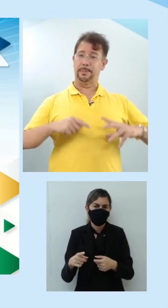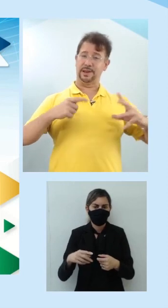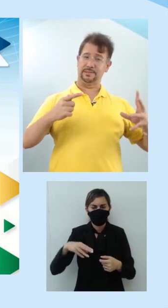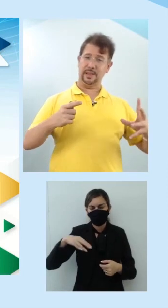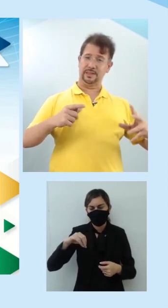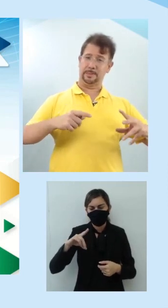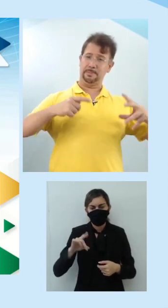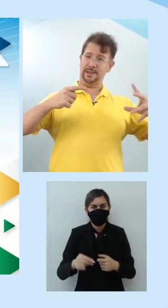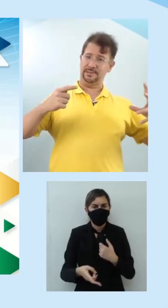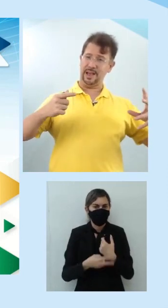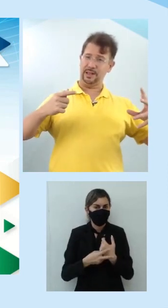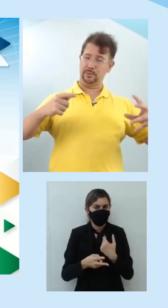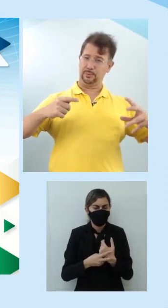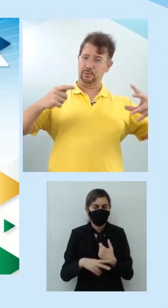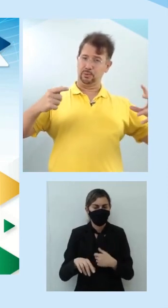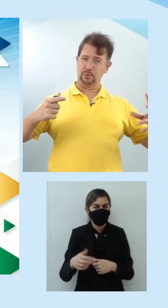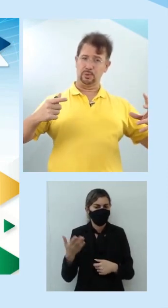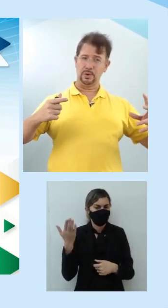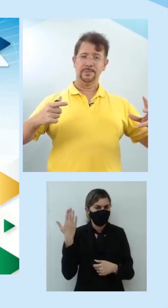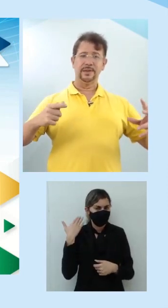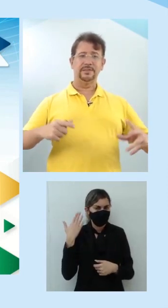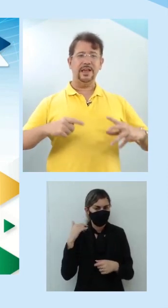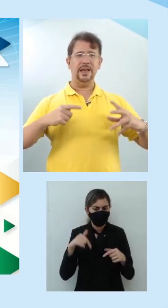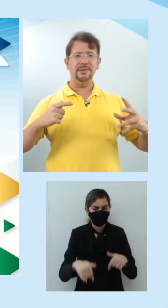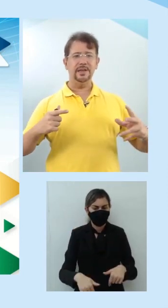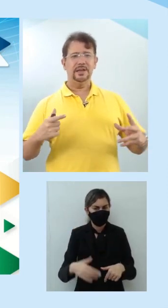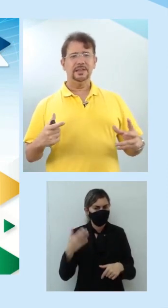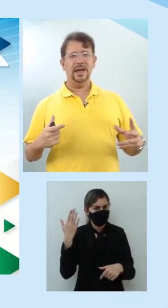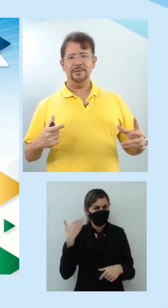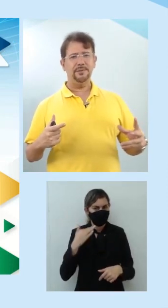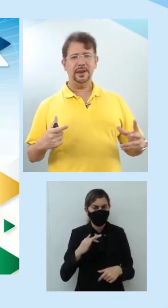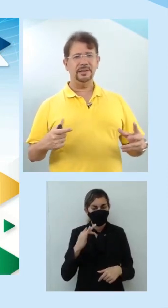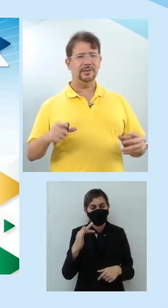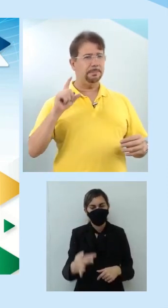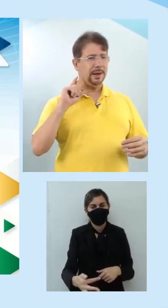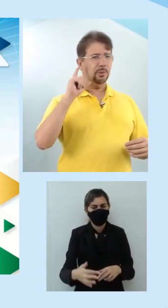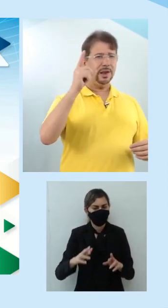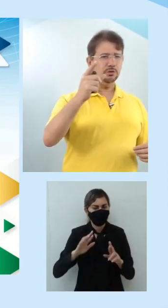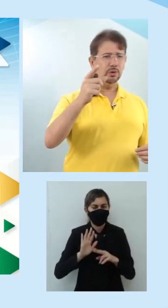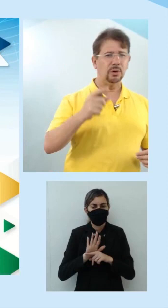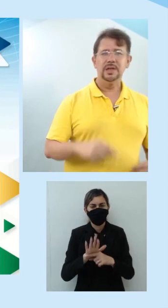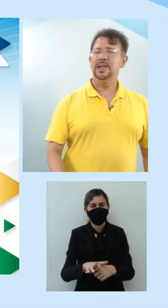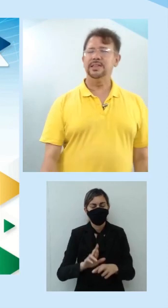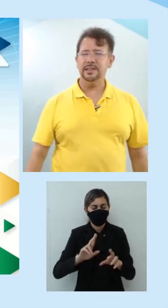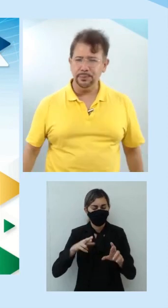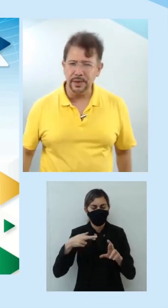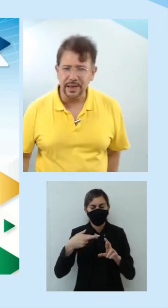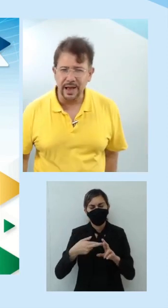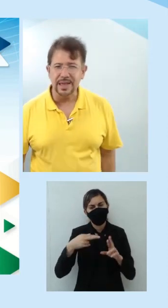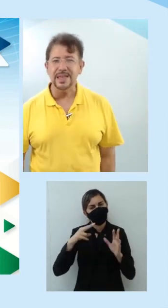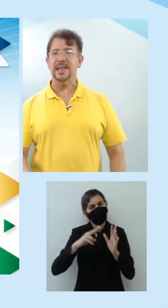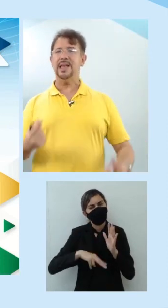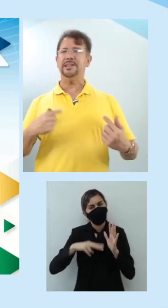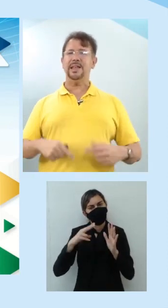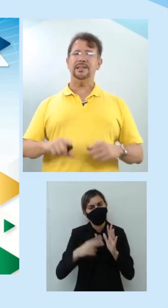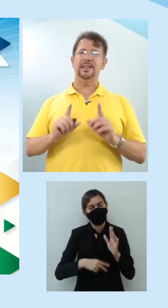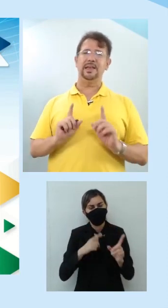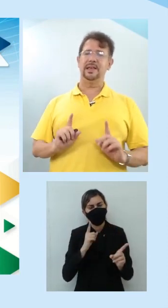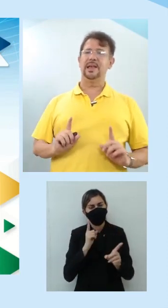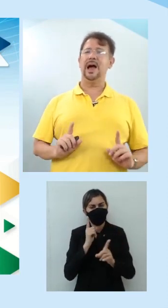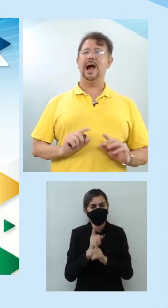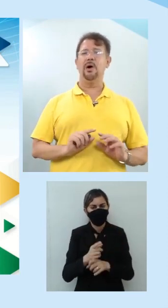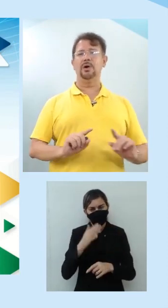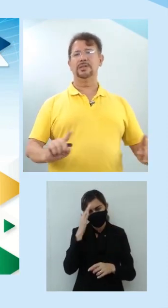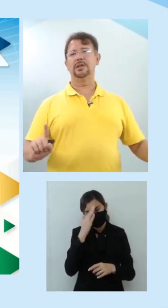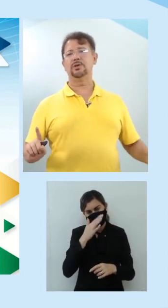verbo, presente, passado, futuro, servem de referência para o leitor identificar e